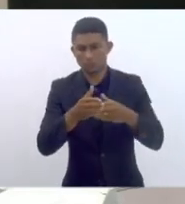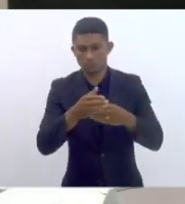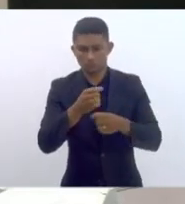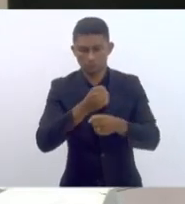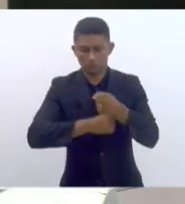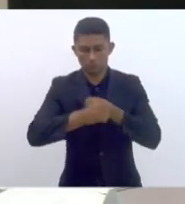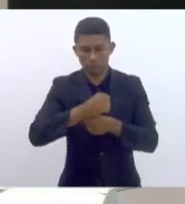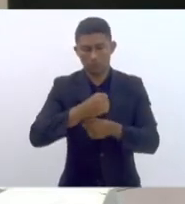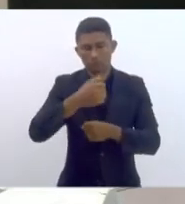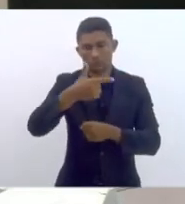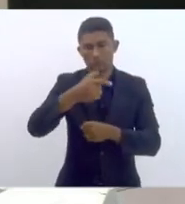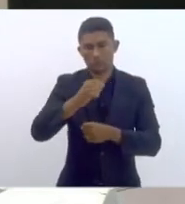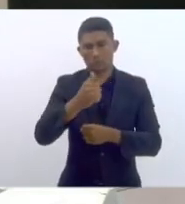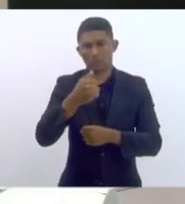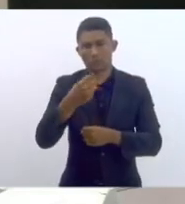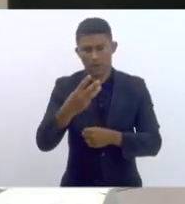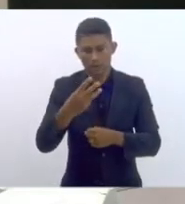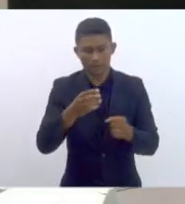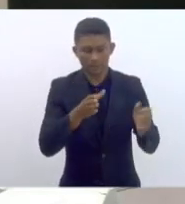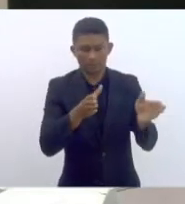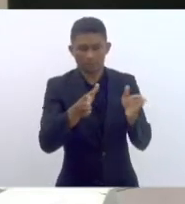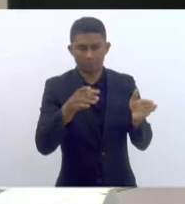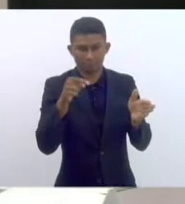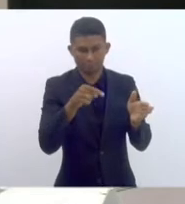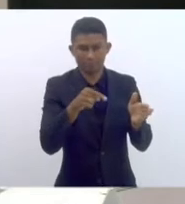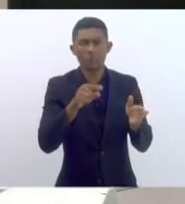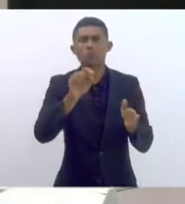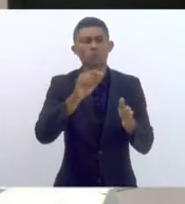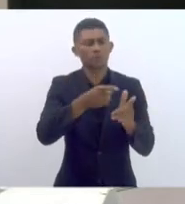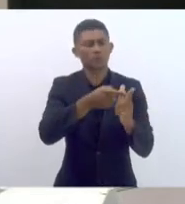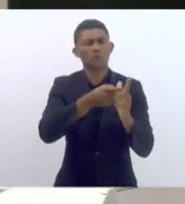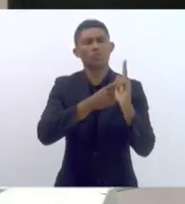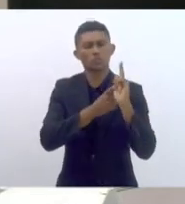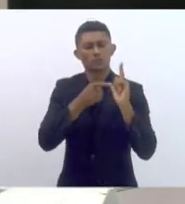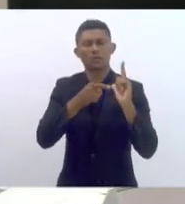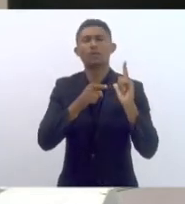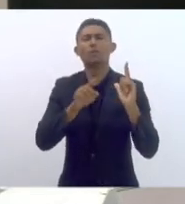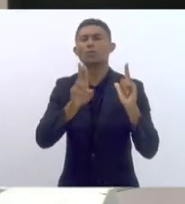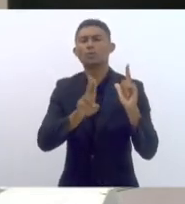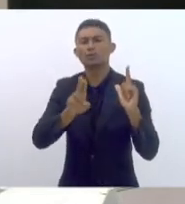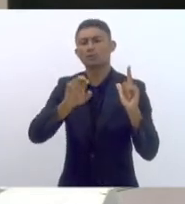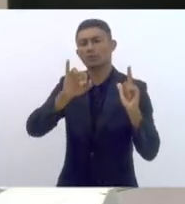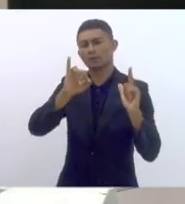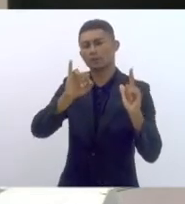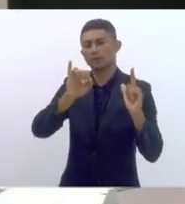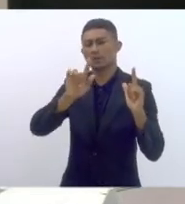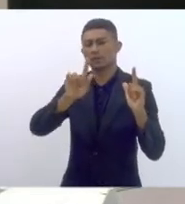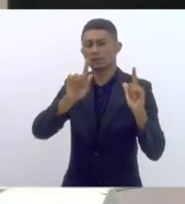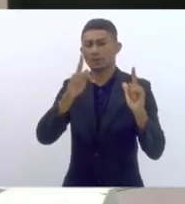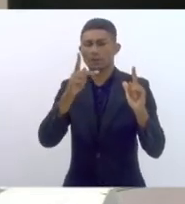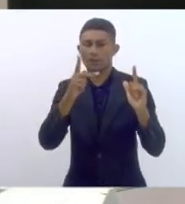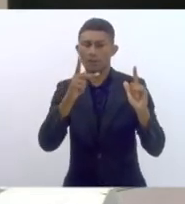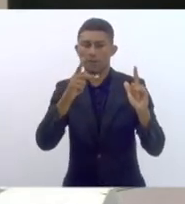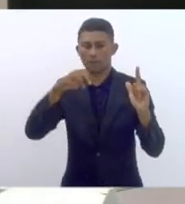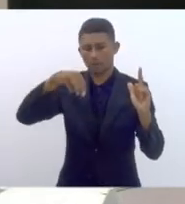quando se aplicava no principal da dívida o IGPM mais